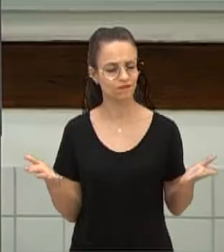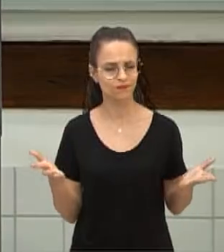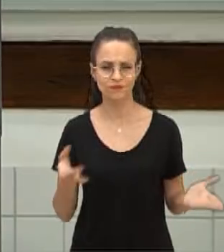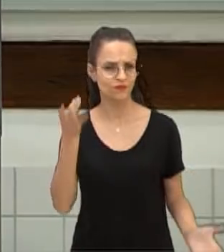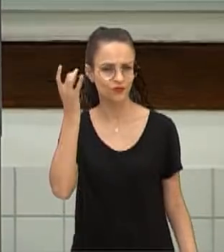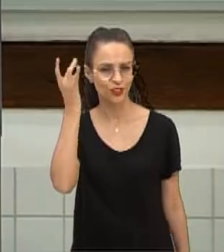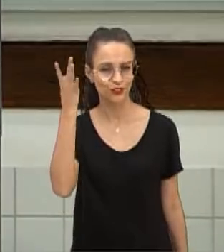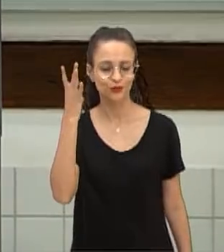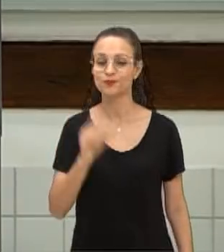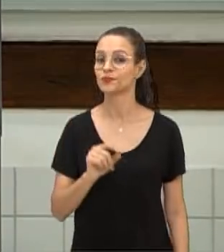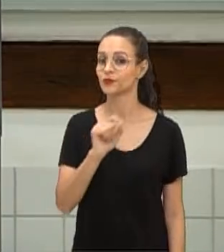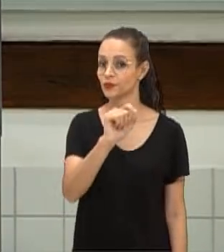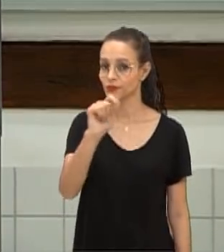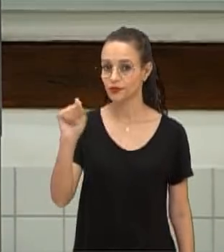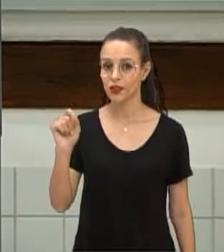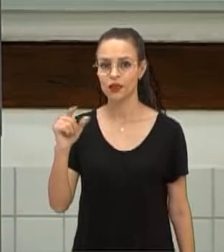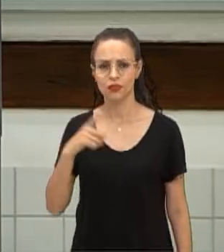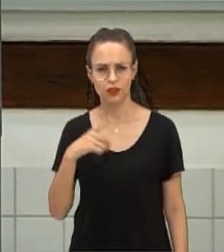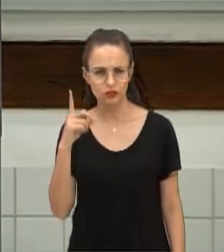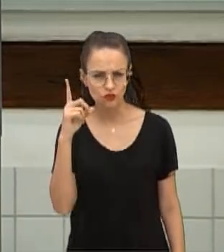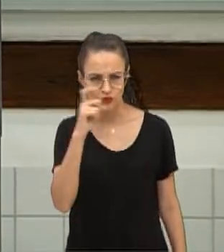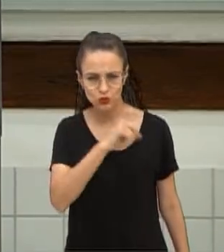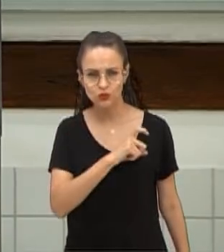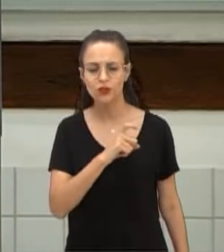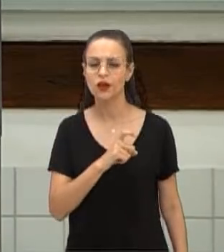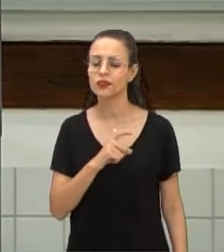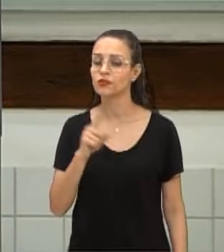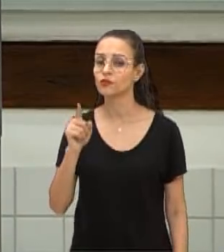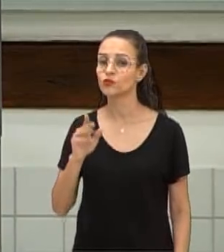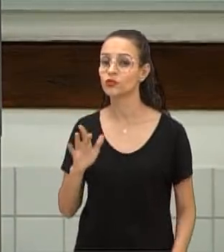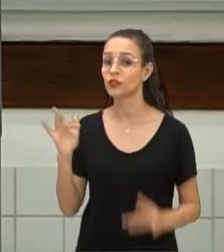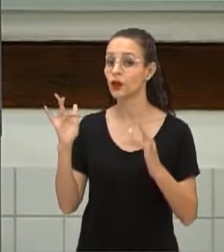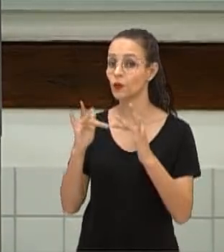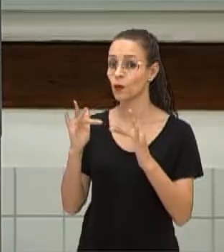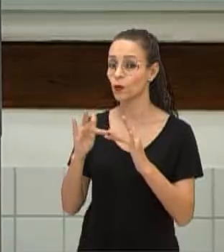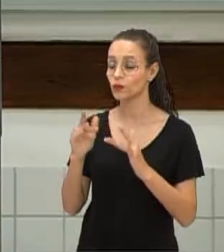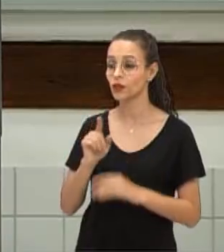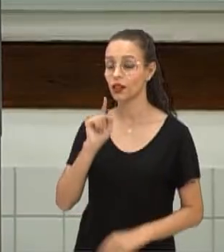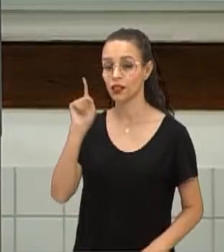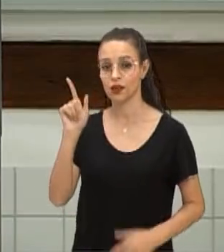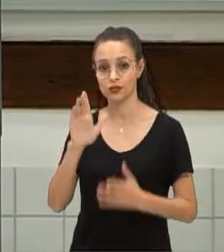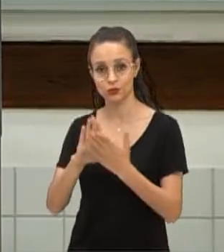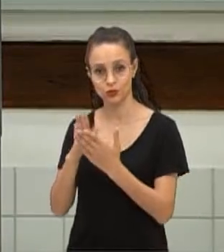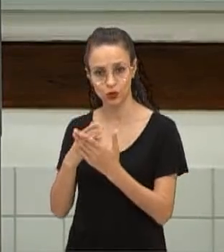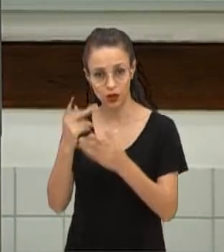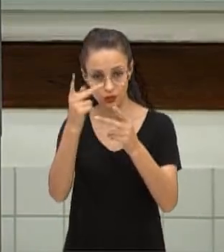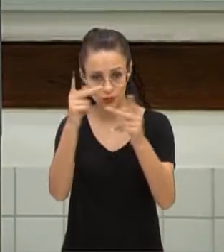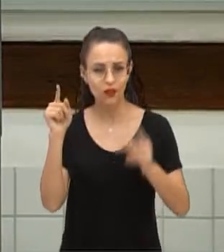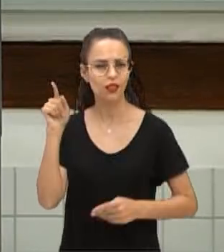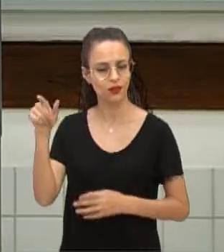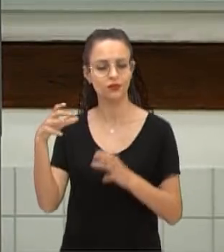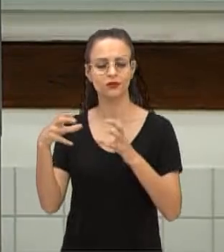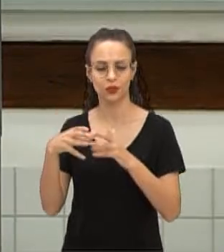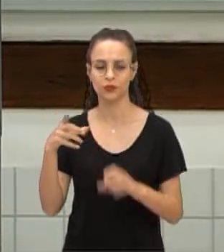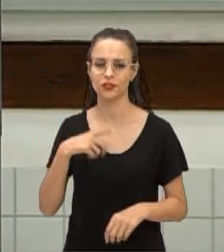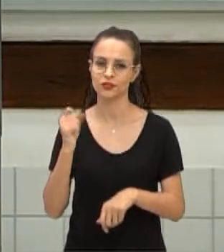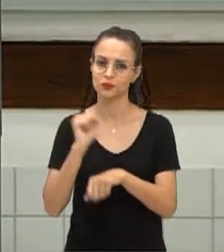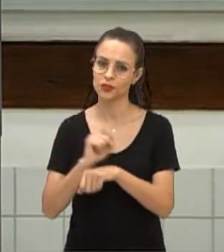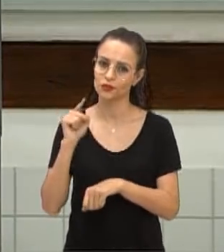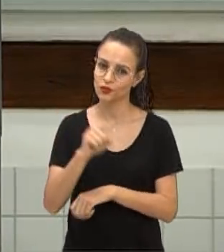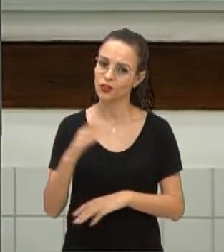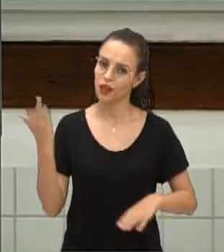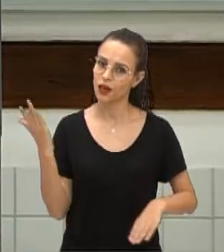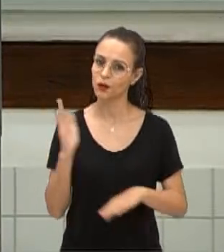fácil. Quem tiver alguma dificuldade, vá até a sua escola. Lá tem uma equipe esperando vocês para dar